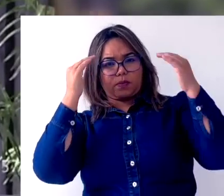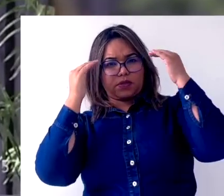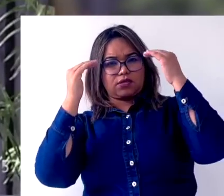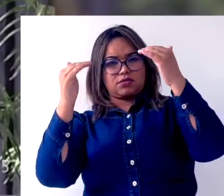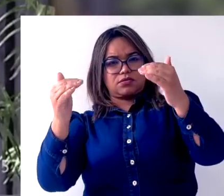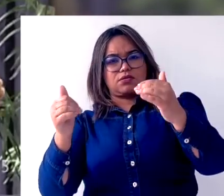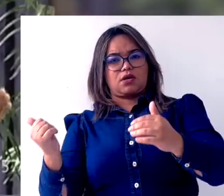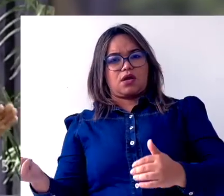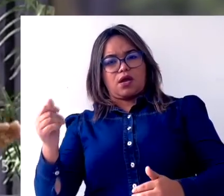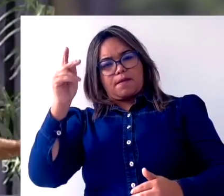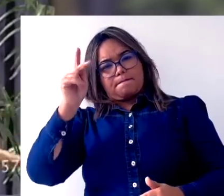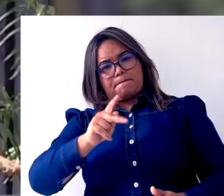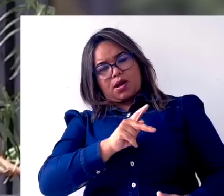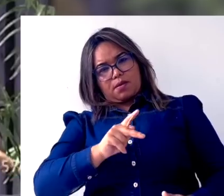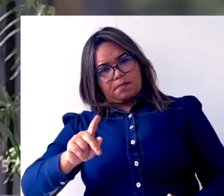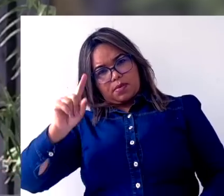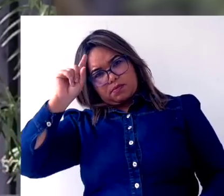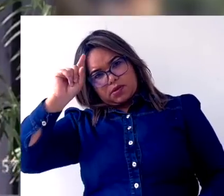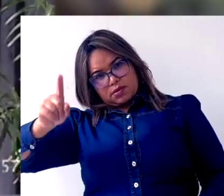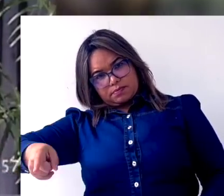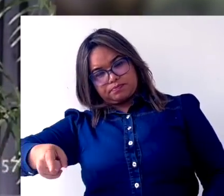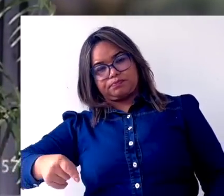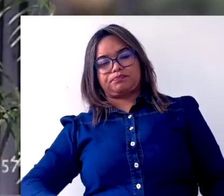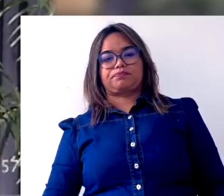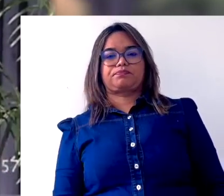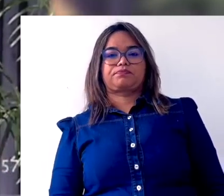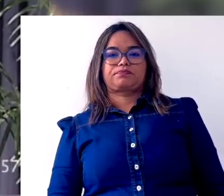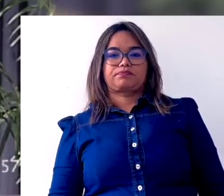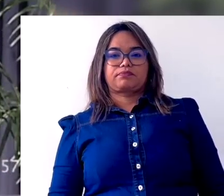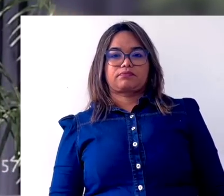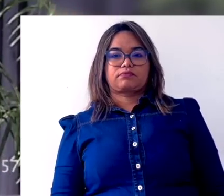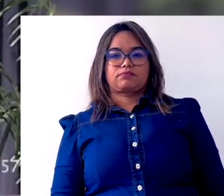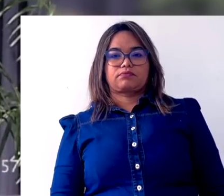já disse que vai obedecer às orientações do Papa.